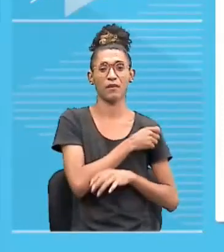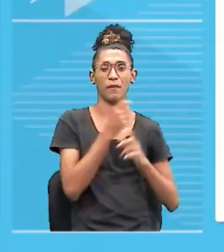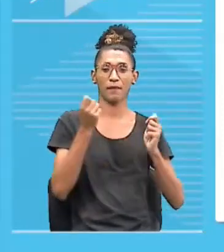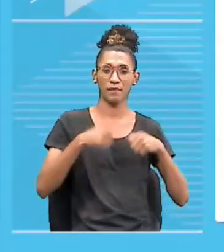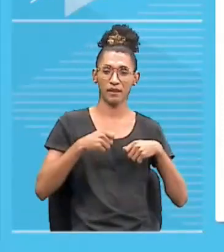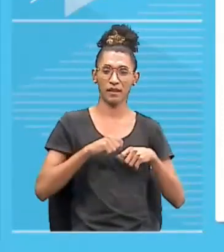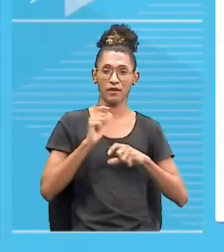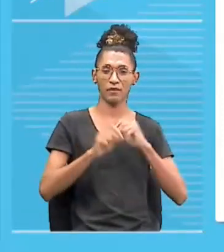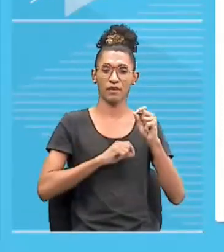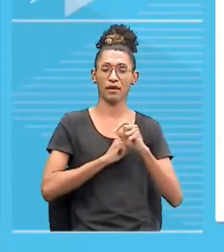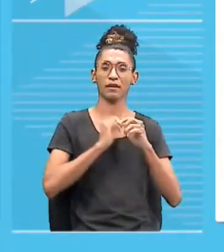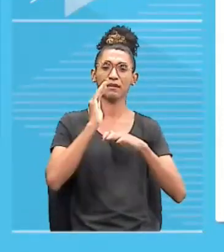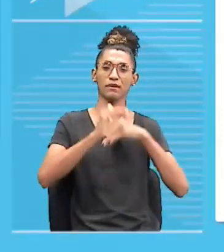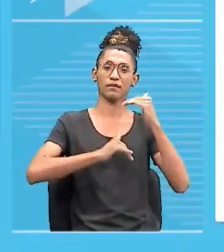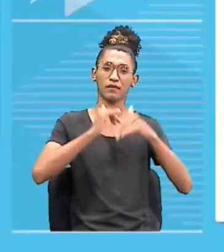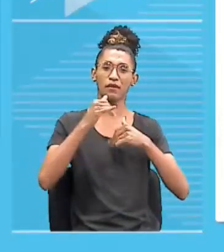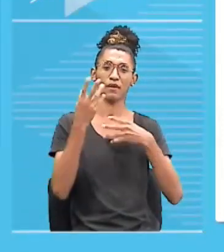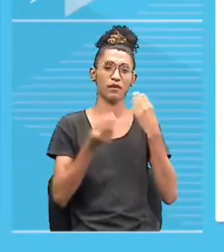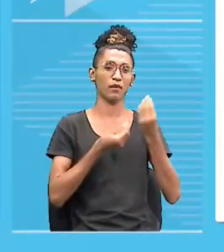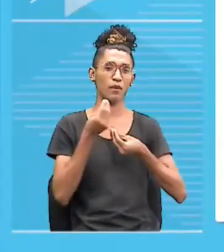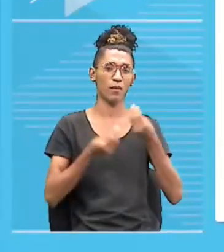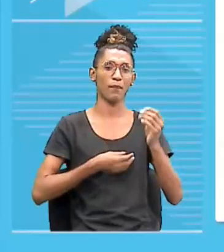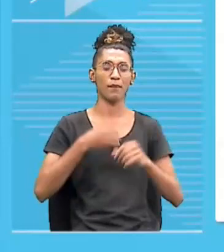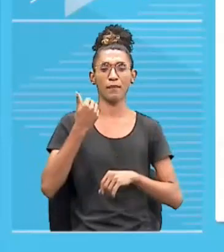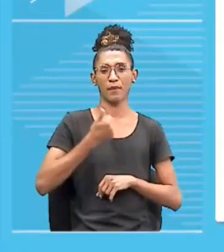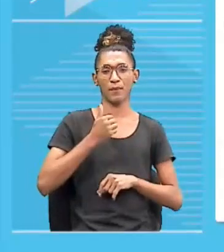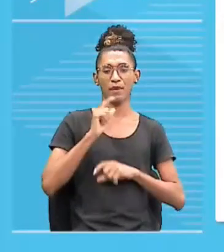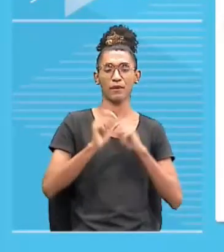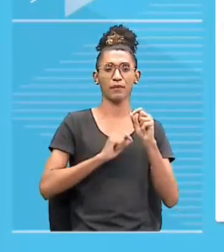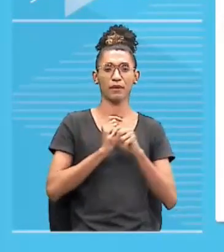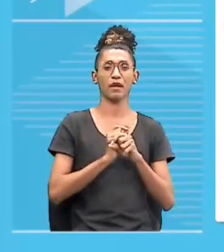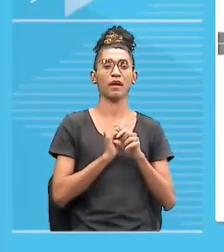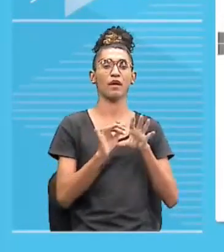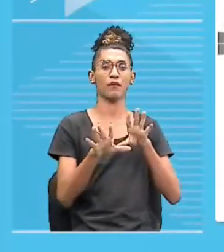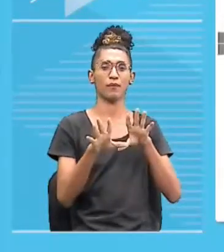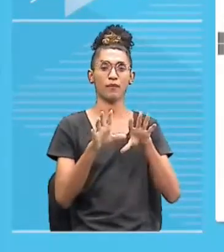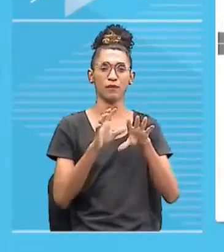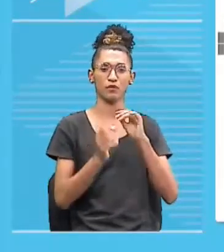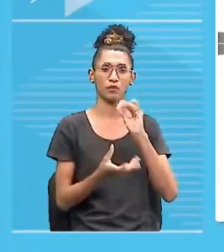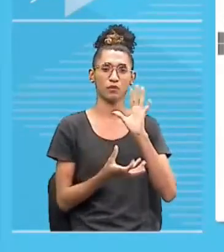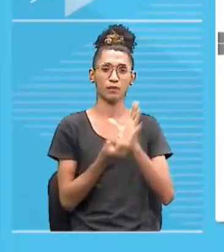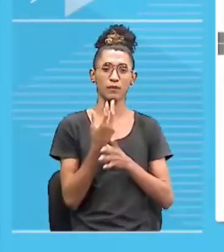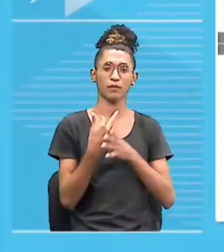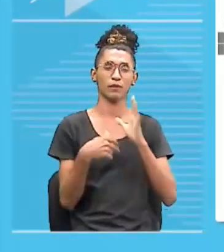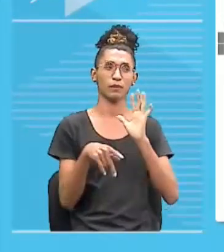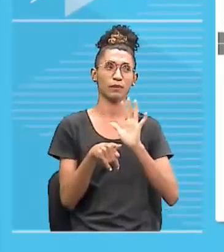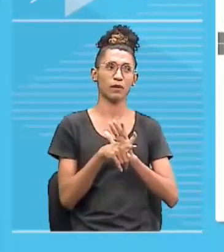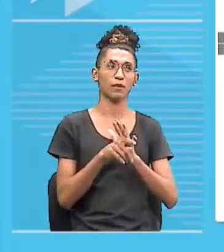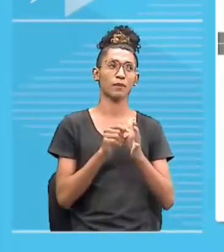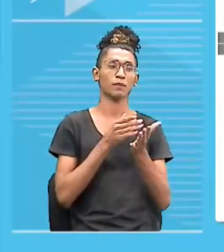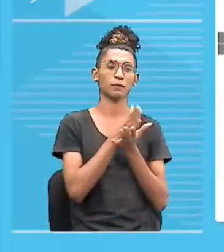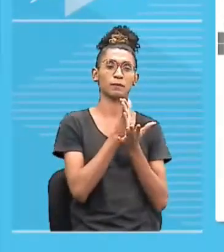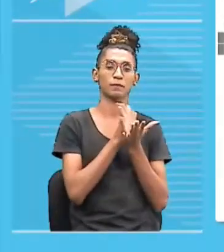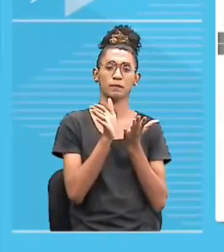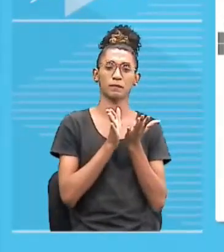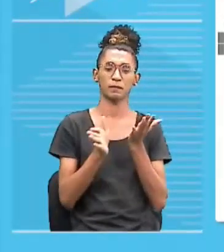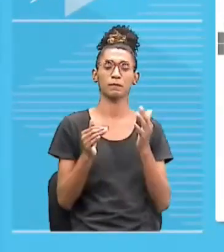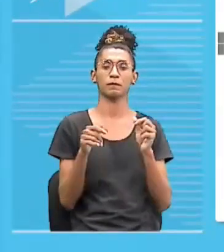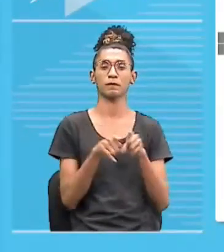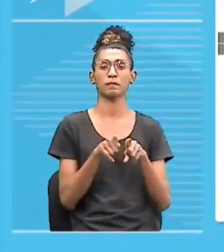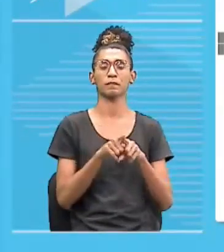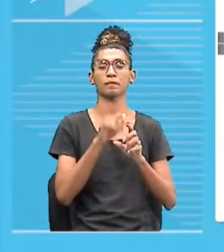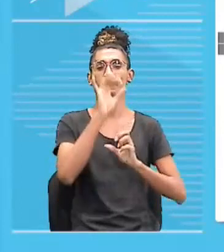precisarão desenvolver. Primeira coisa, formação multidisciplinar. As